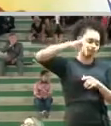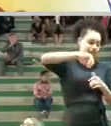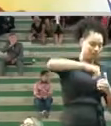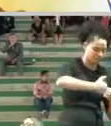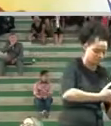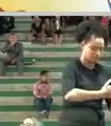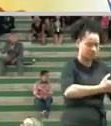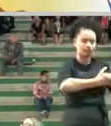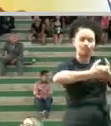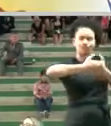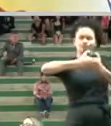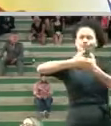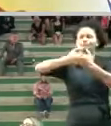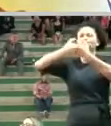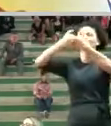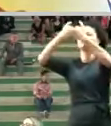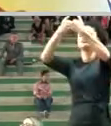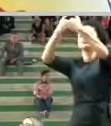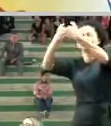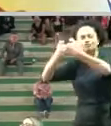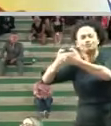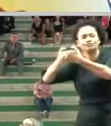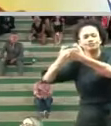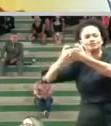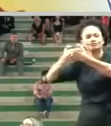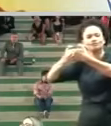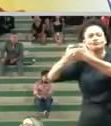arca e subiram de novo.